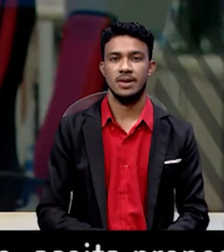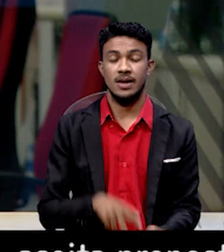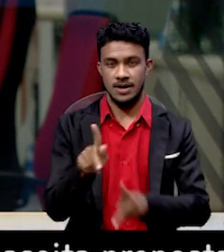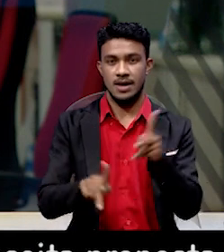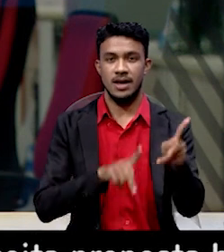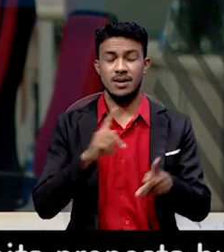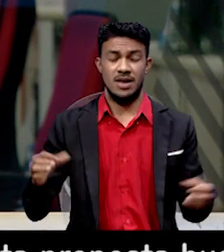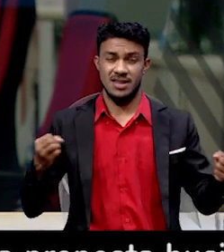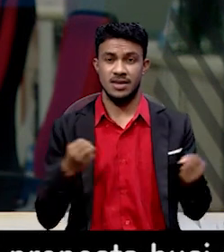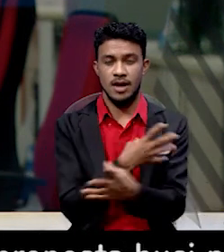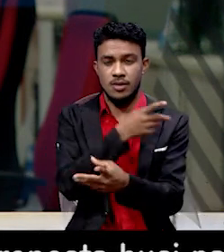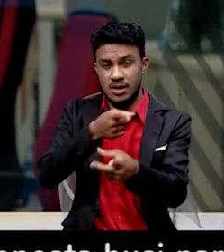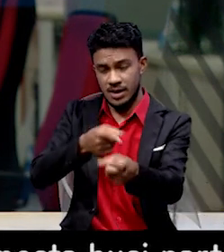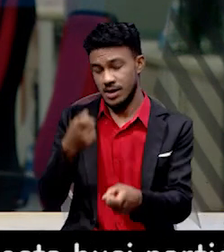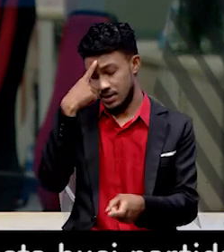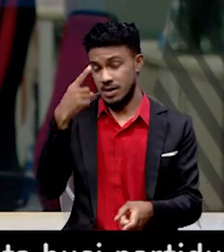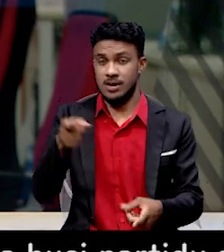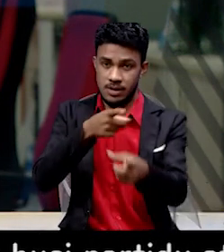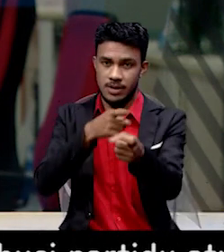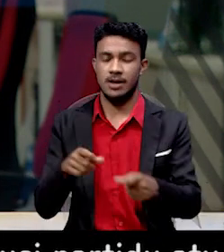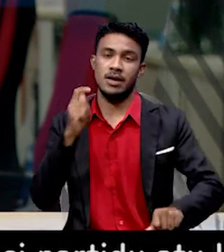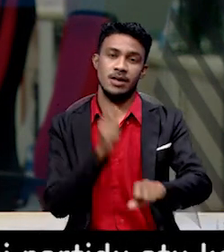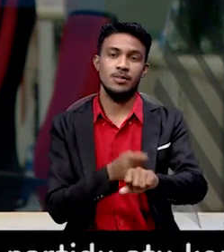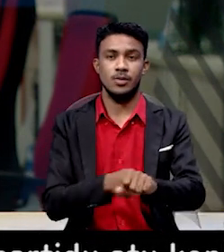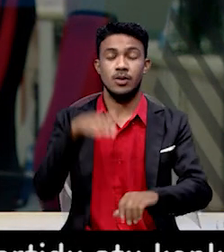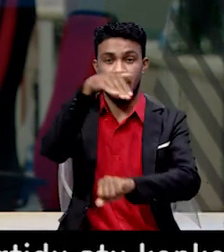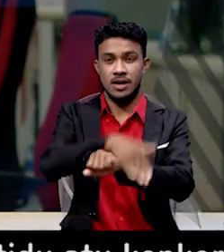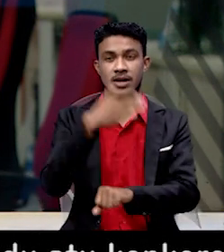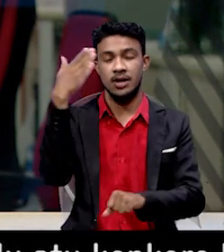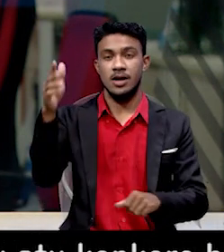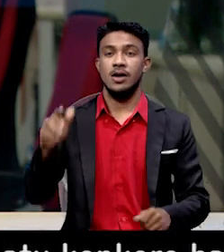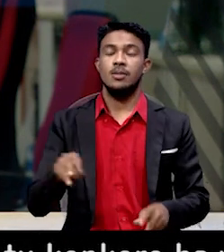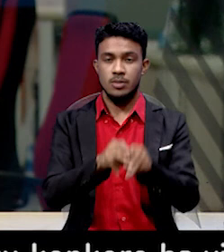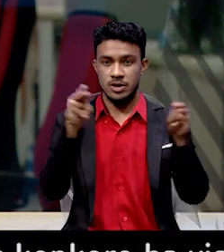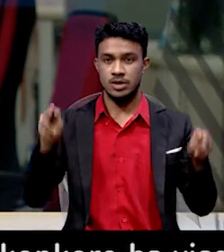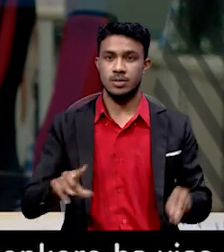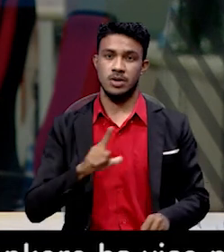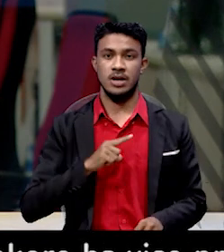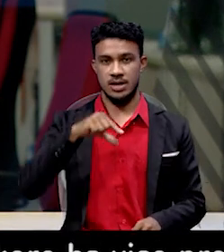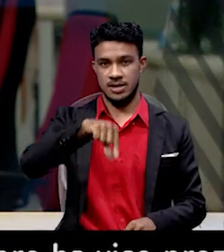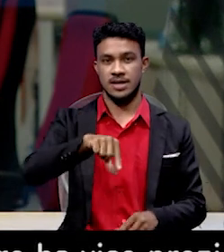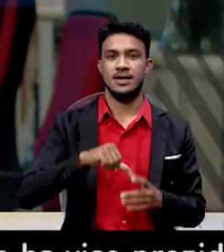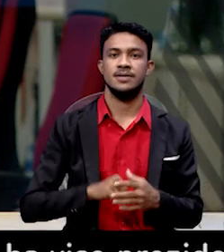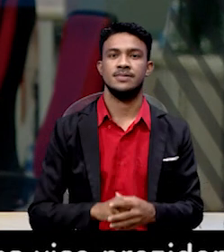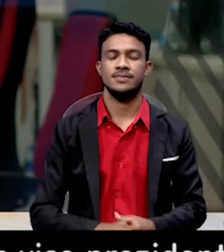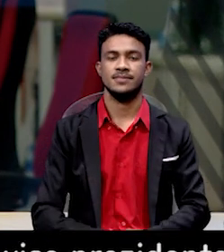ni dari trauma tambah kila tarutu iha tempu kalang, iha suku Gisu munisipiu Likisa.